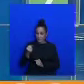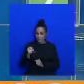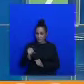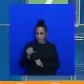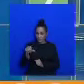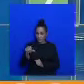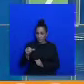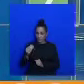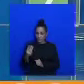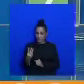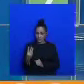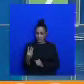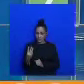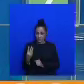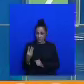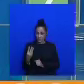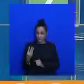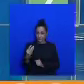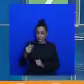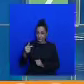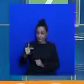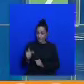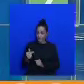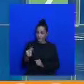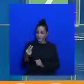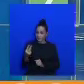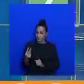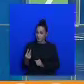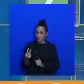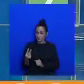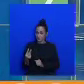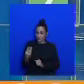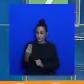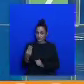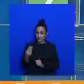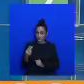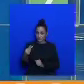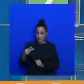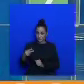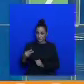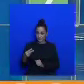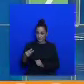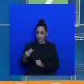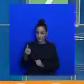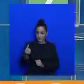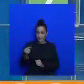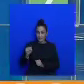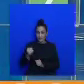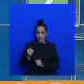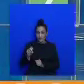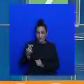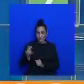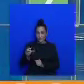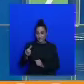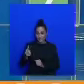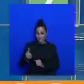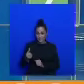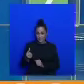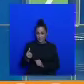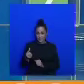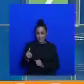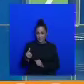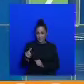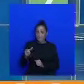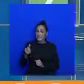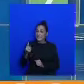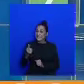58, 93, 72, 32, 68,